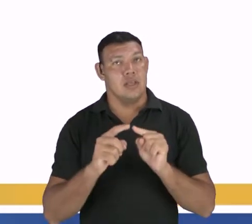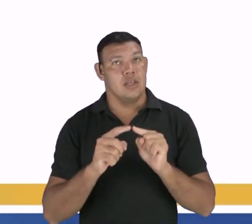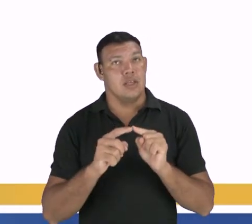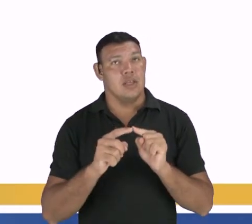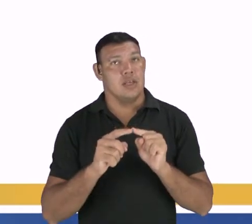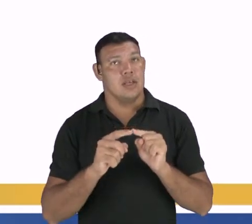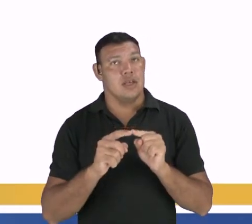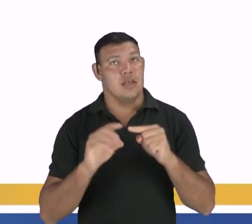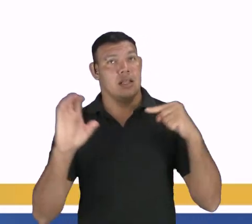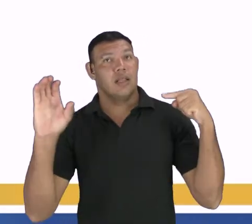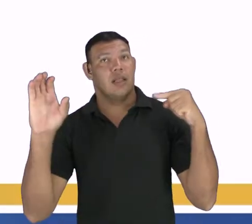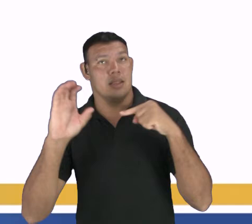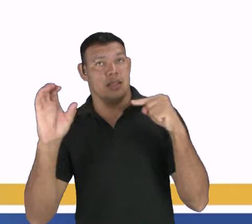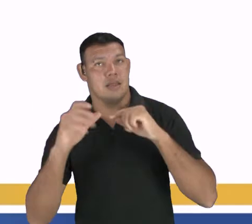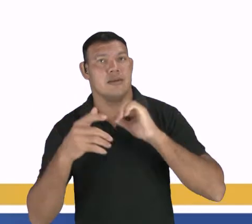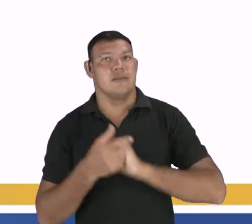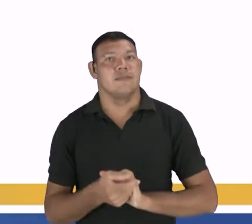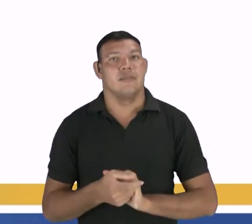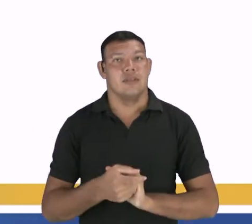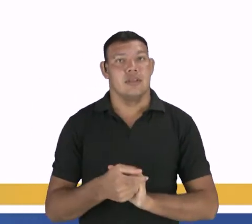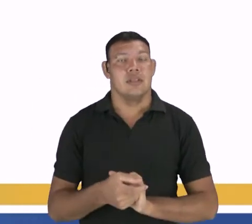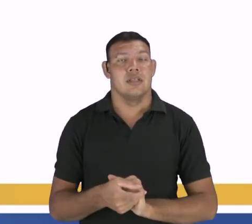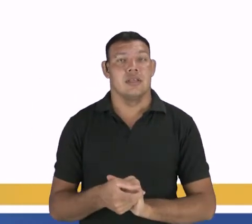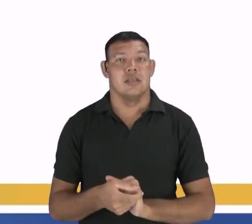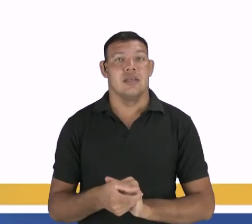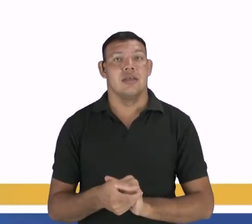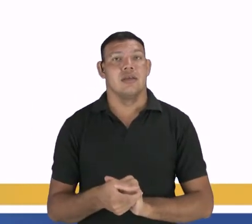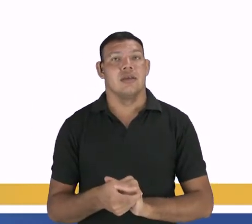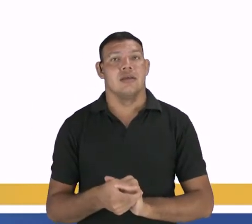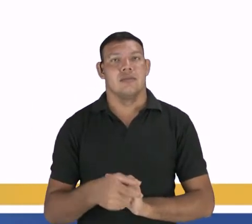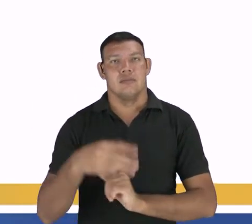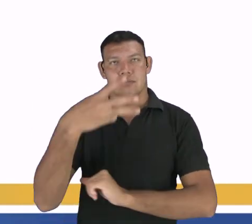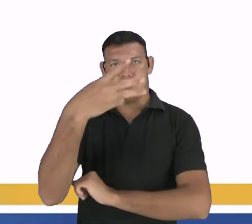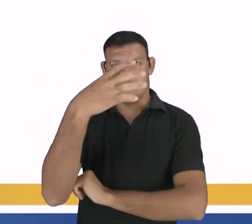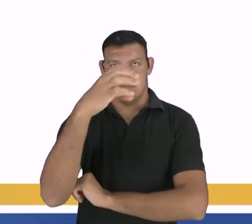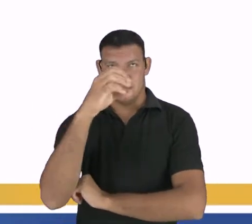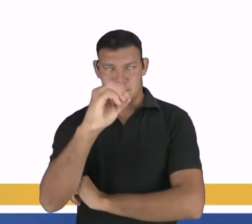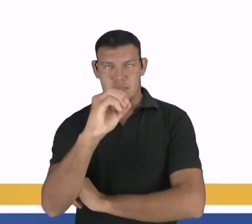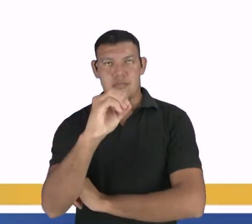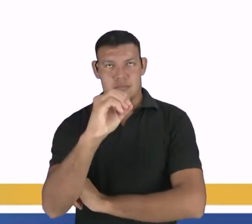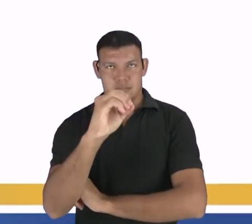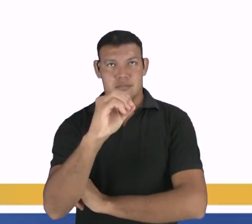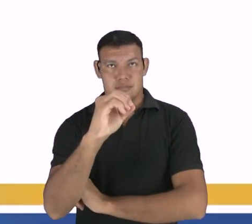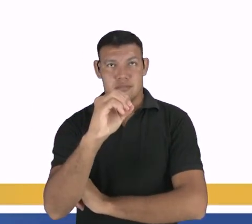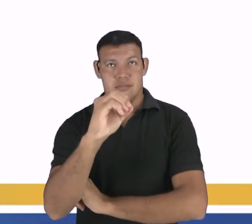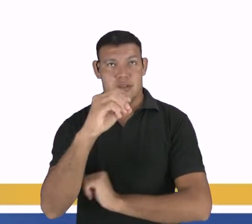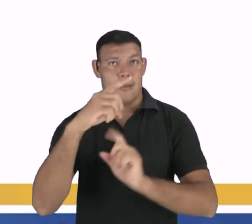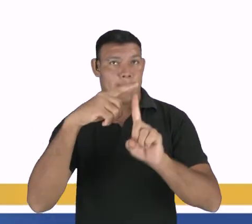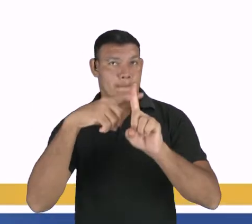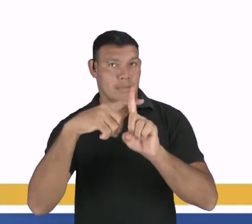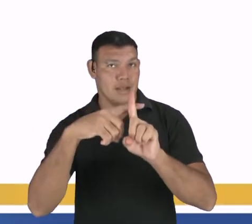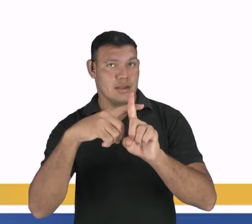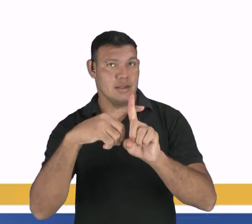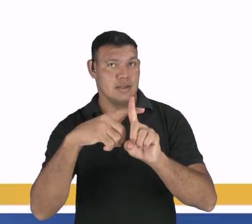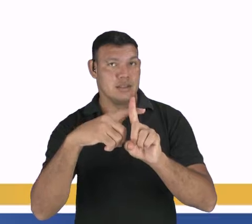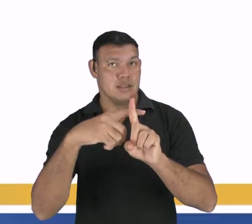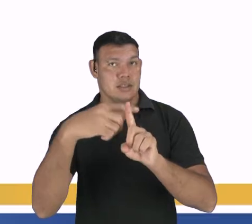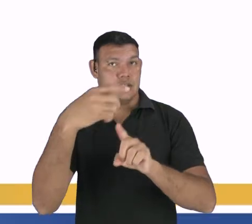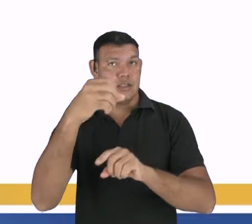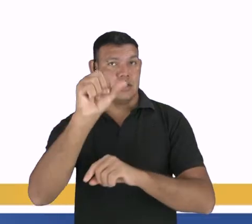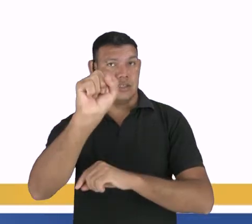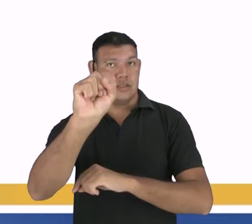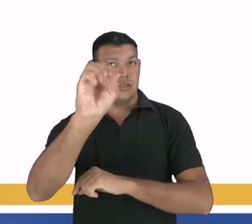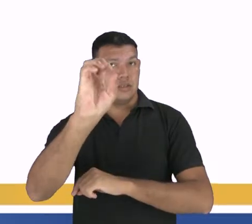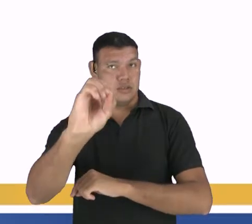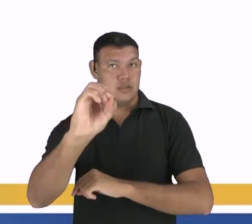do mar, né? Então, 30 metros aí acima, mais 80 metros aí abaixo do